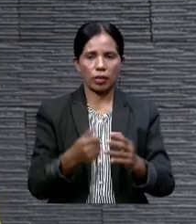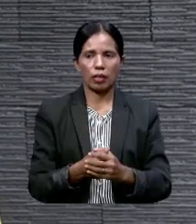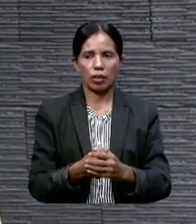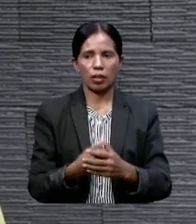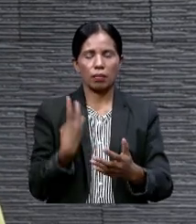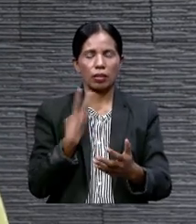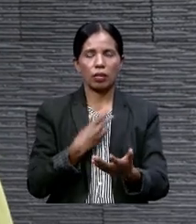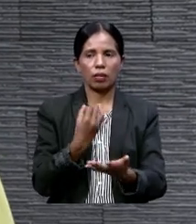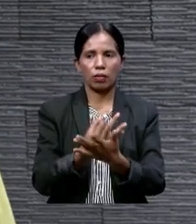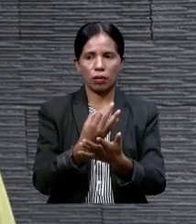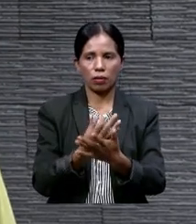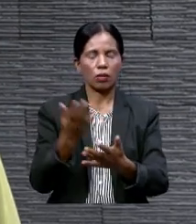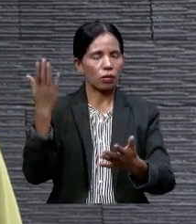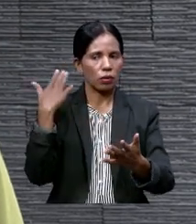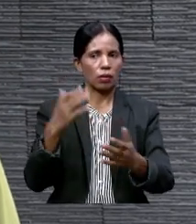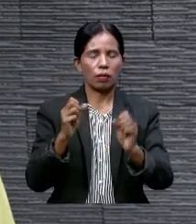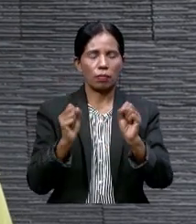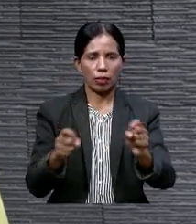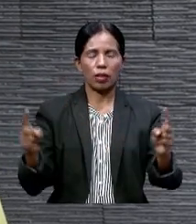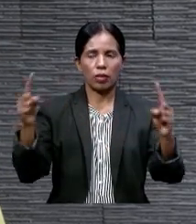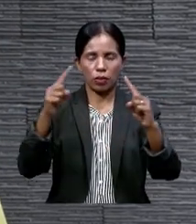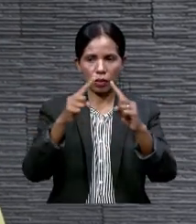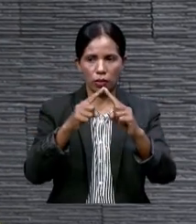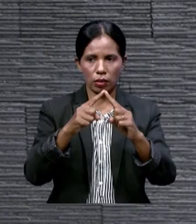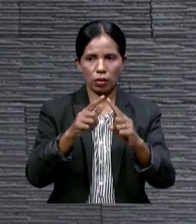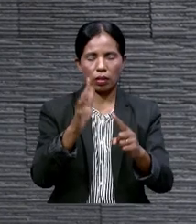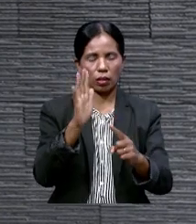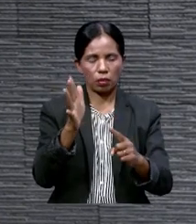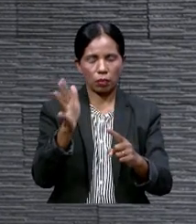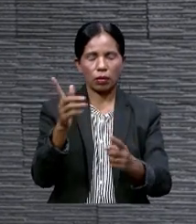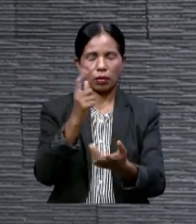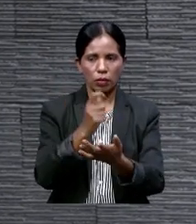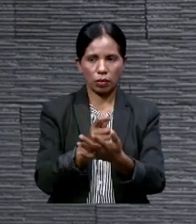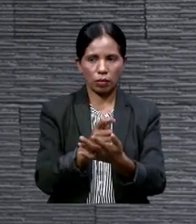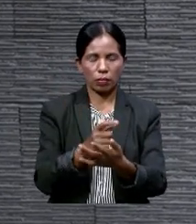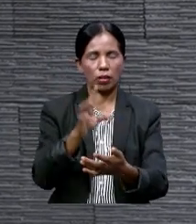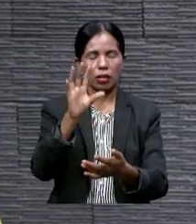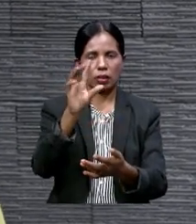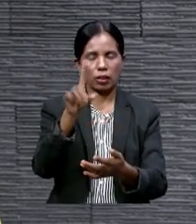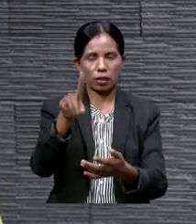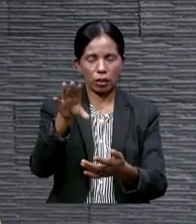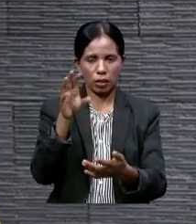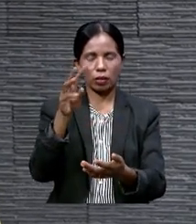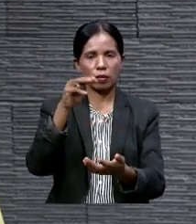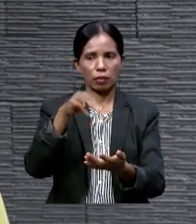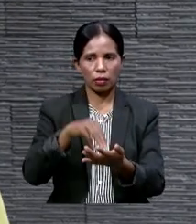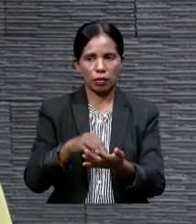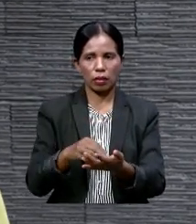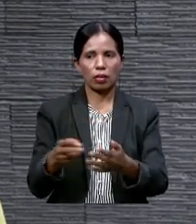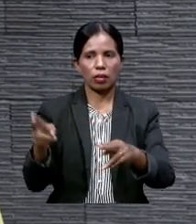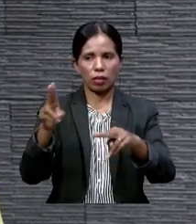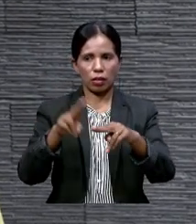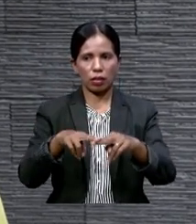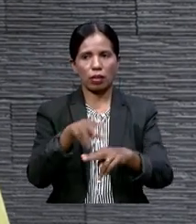amni osan de banti kum stan ne dar rumah beda to 50 tal mil bel to 60 mil ne benta ma fo mai tau tentua